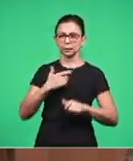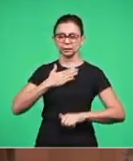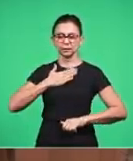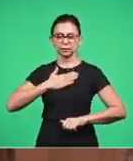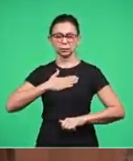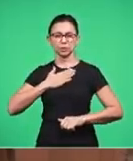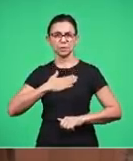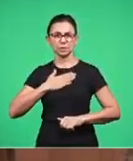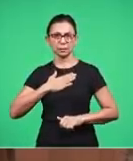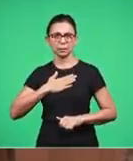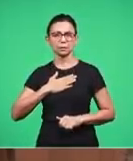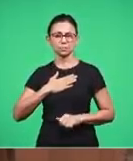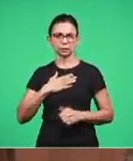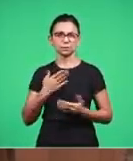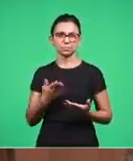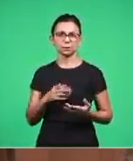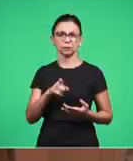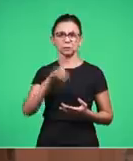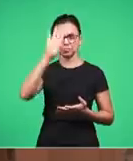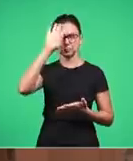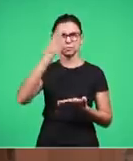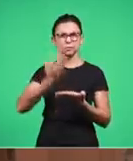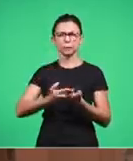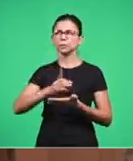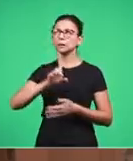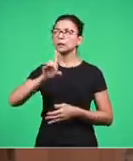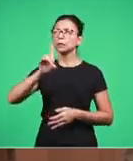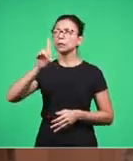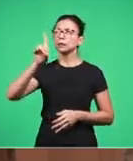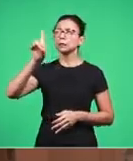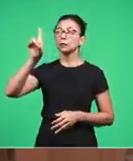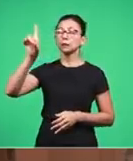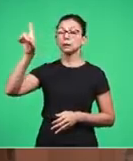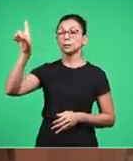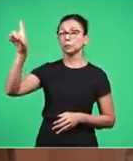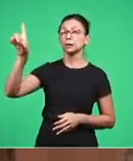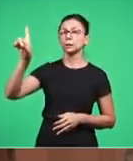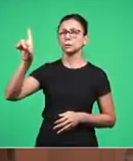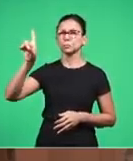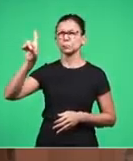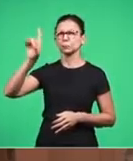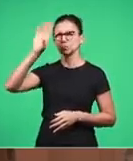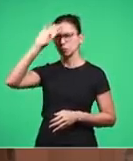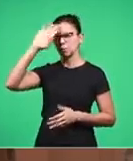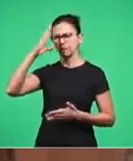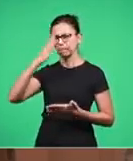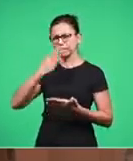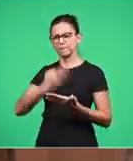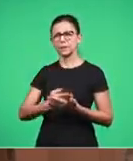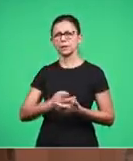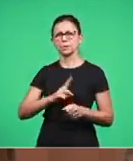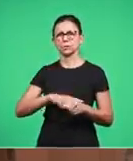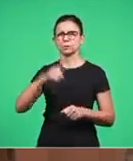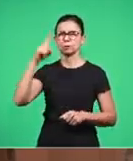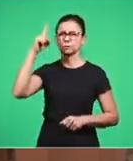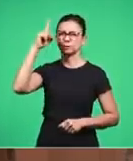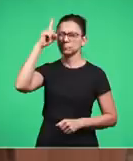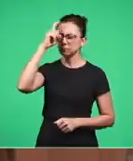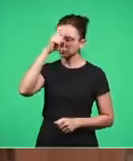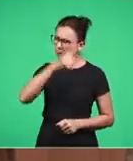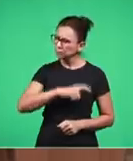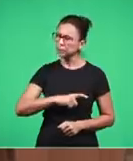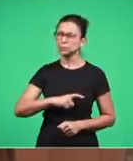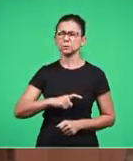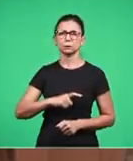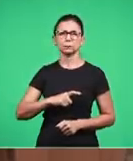você manifesta sua fé, quando você confia em Deus e se abriga no Senhor nas horas difíceis da sua vida, o que